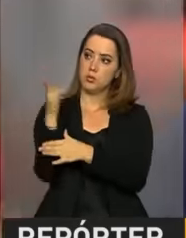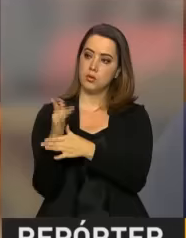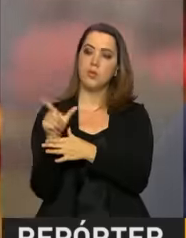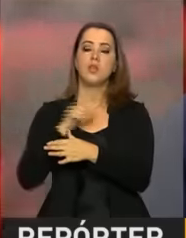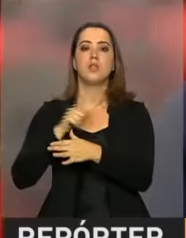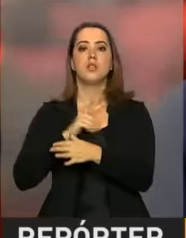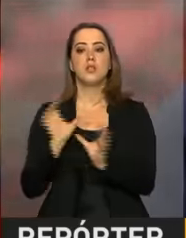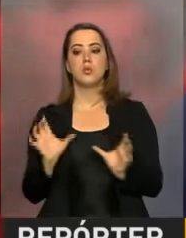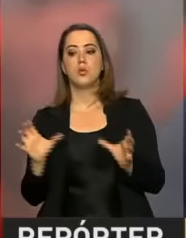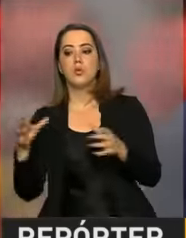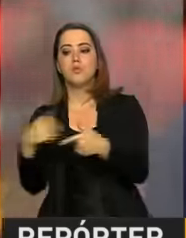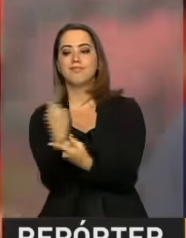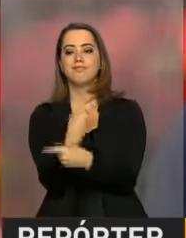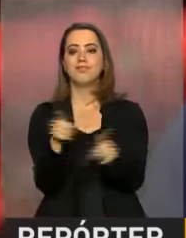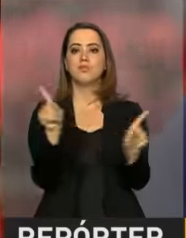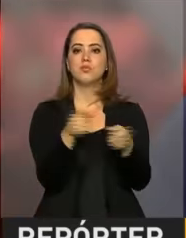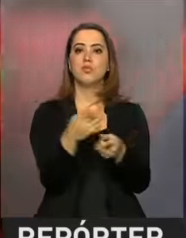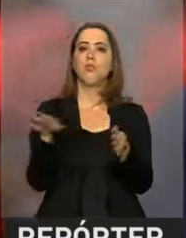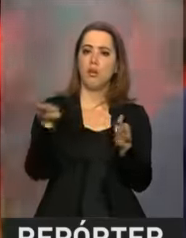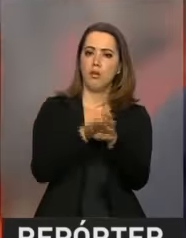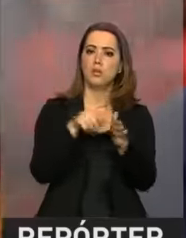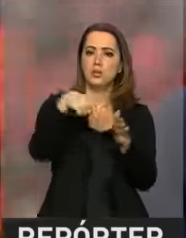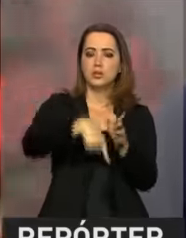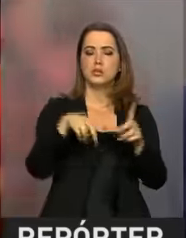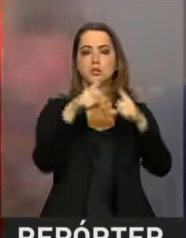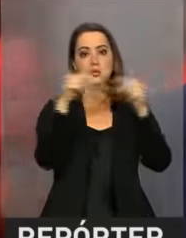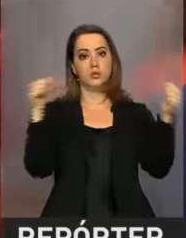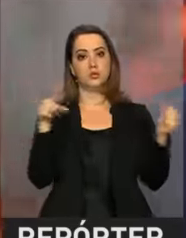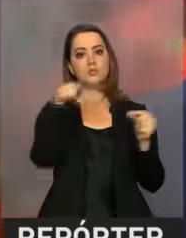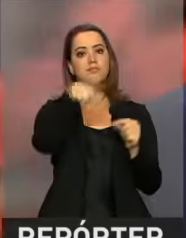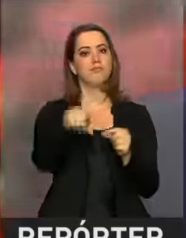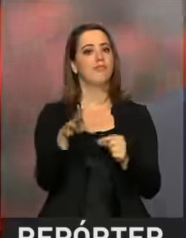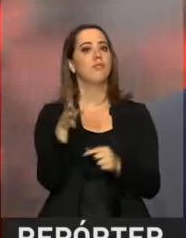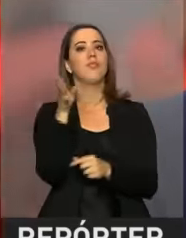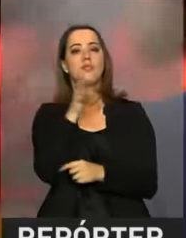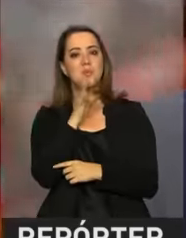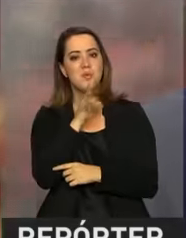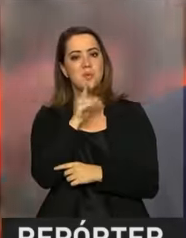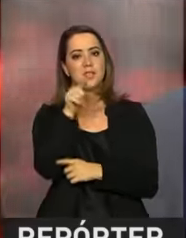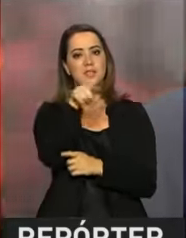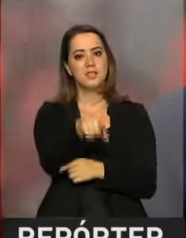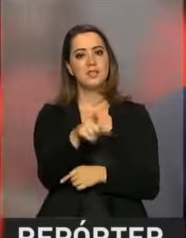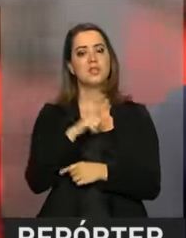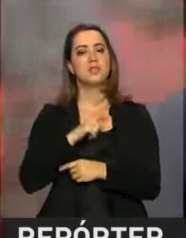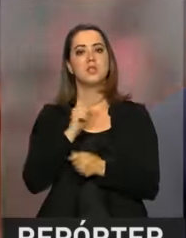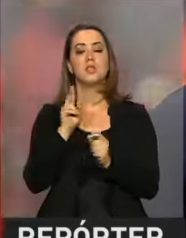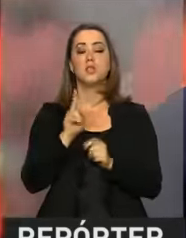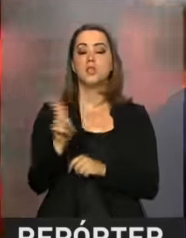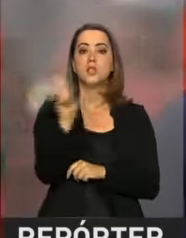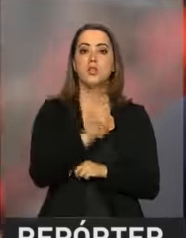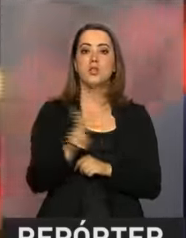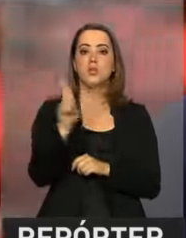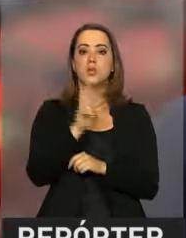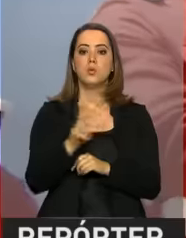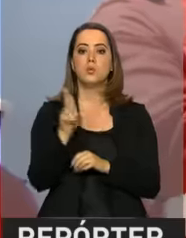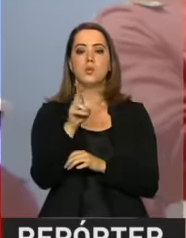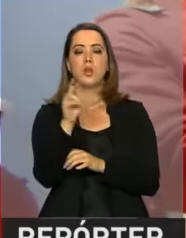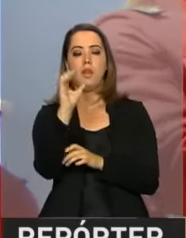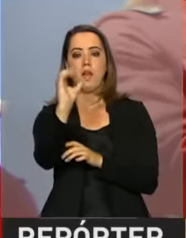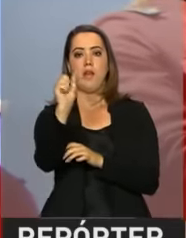até Brasília para fazer uma apresentação. Uma das características mais conhecidas dela é o uso da gaita de fole.